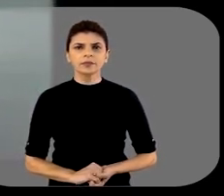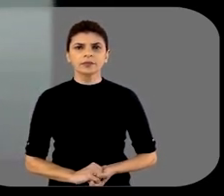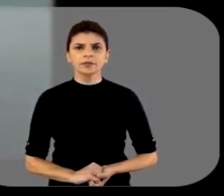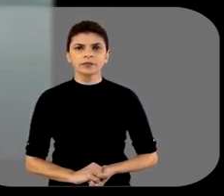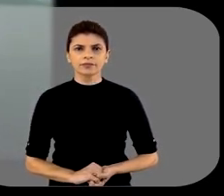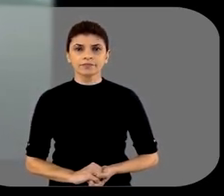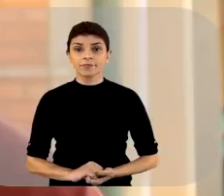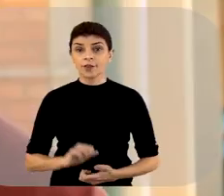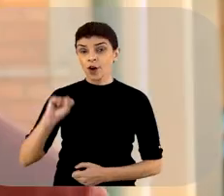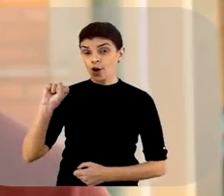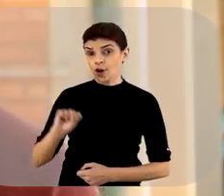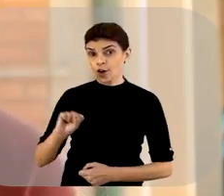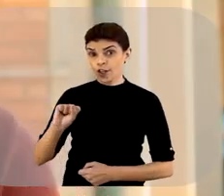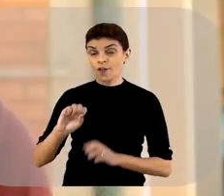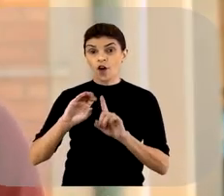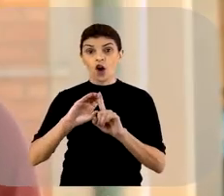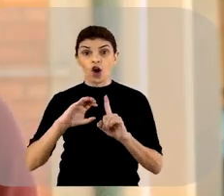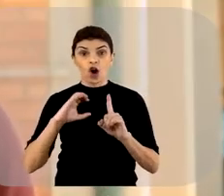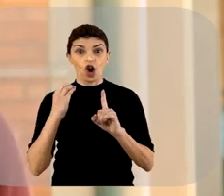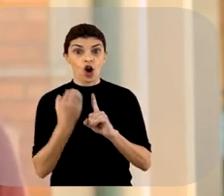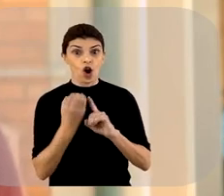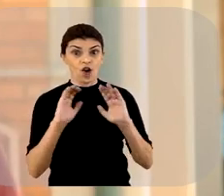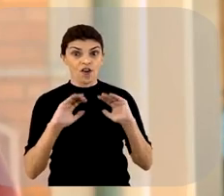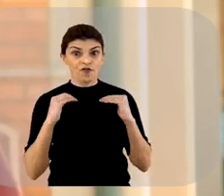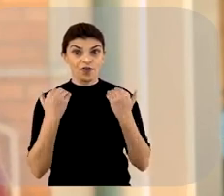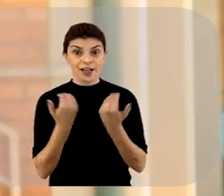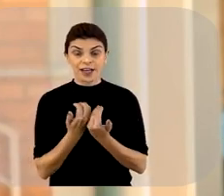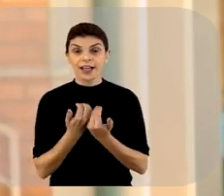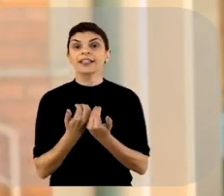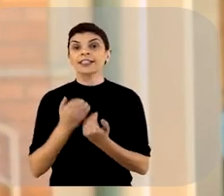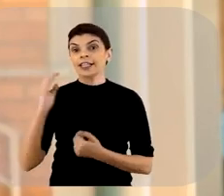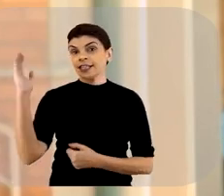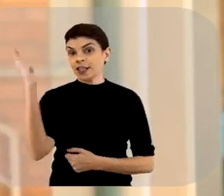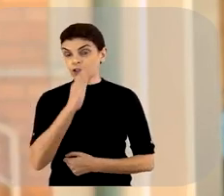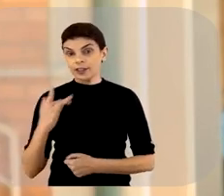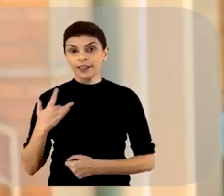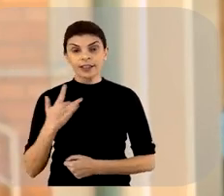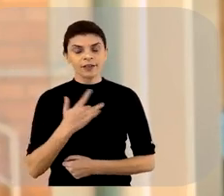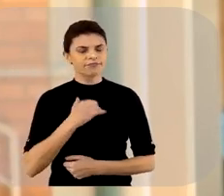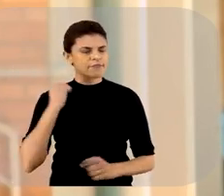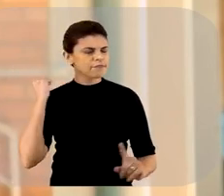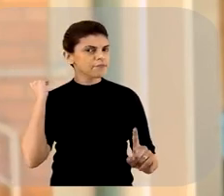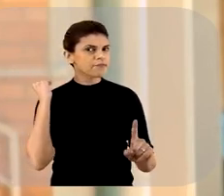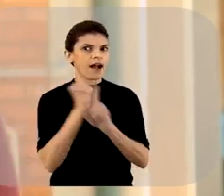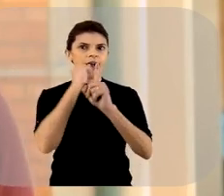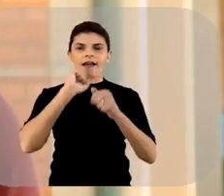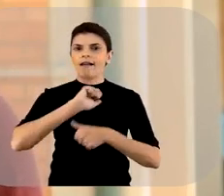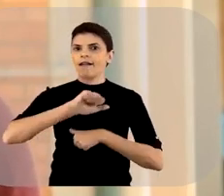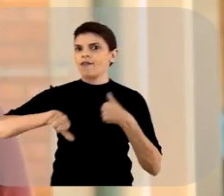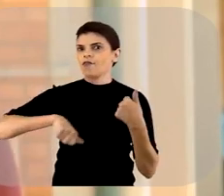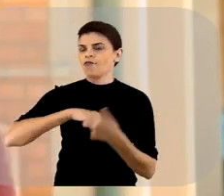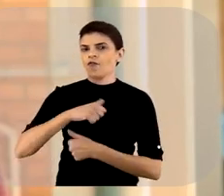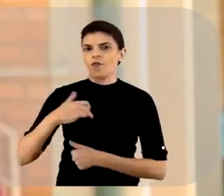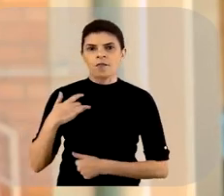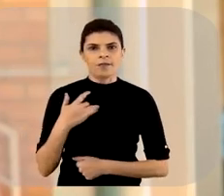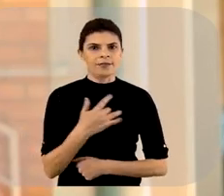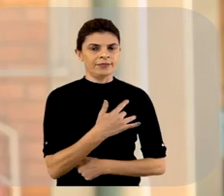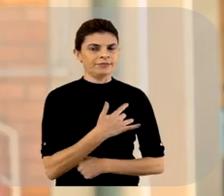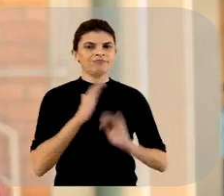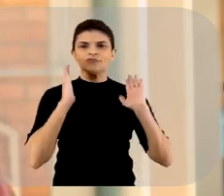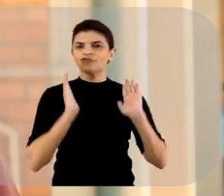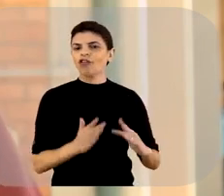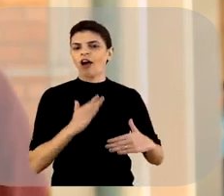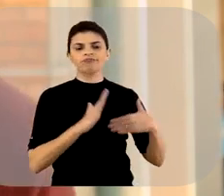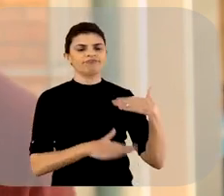A 8ª Conferência Nacional de Saúde, quer dizer, um marco, né, na nossa reforma sanitária, já foi possível fazer